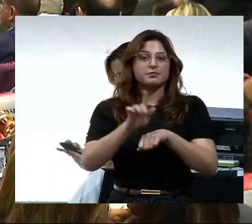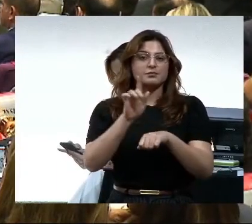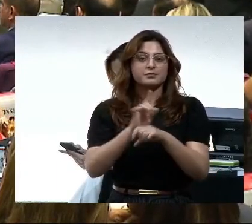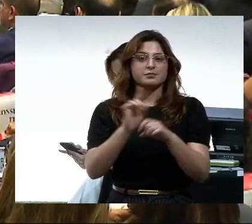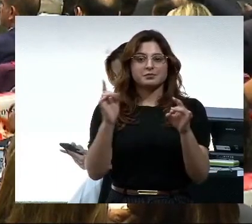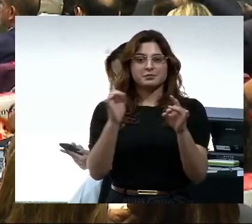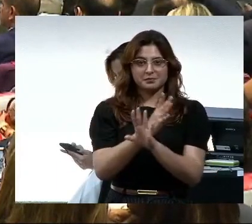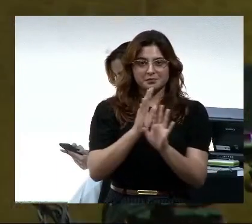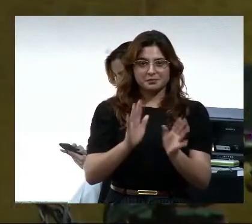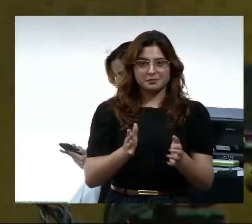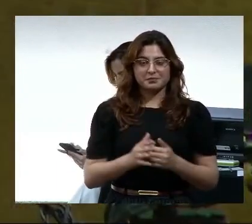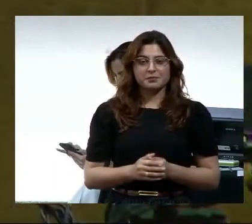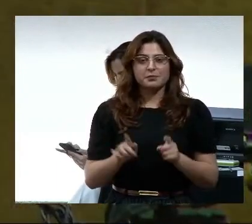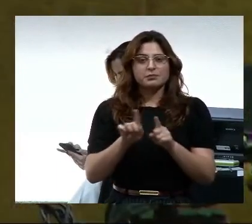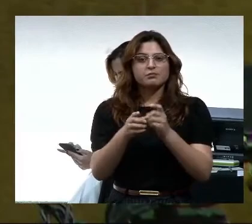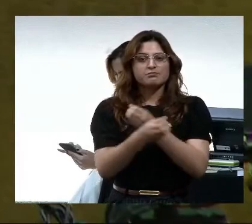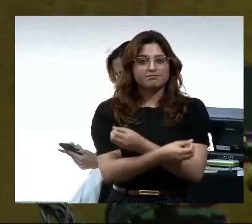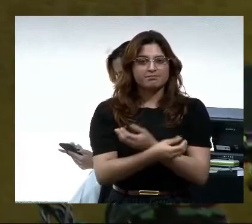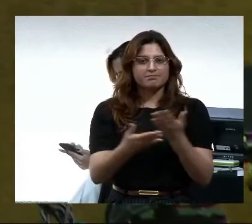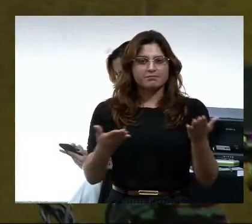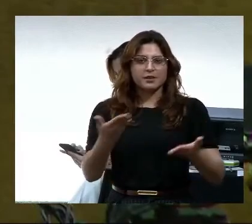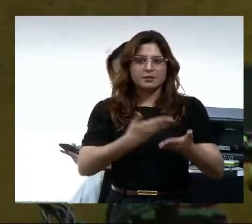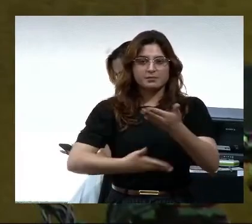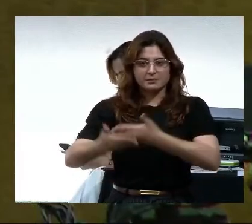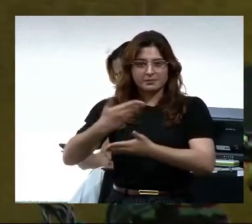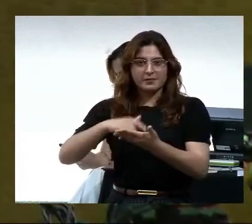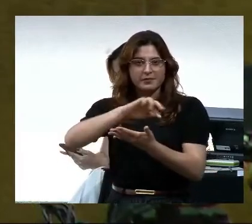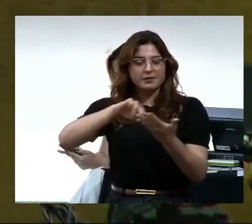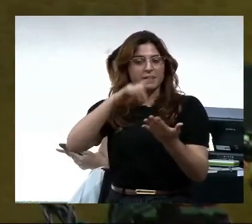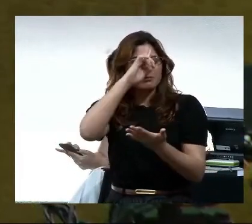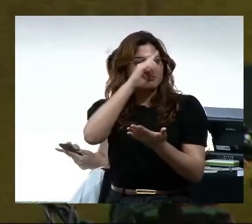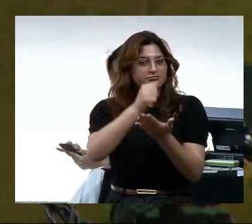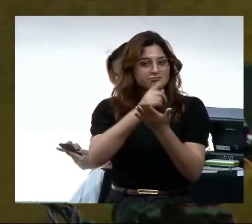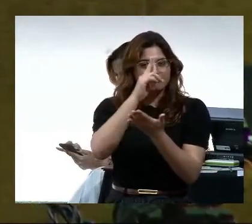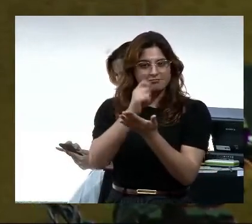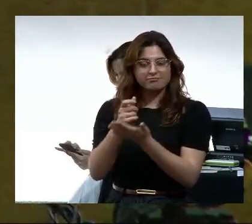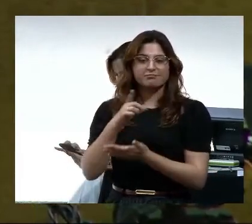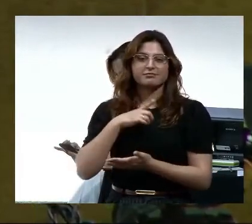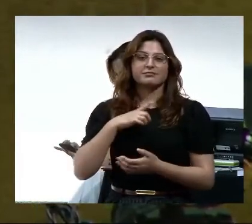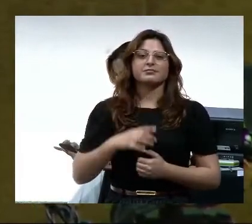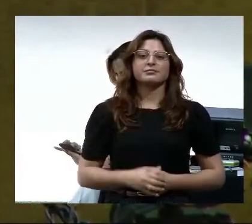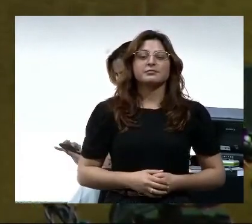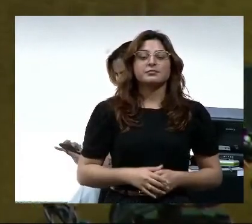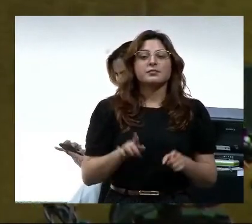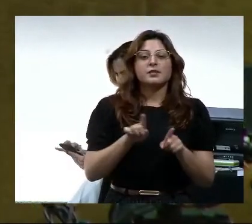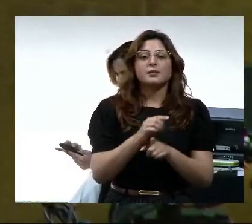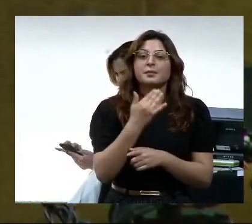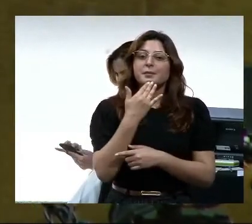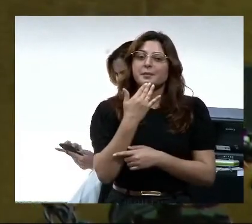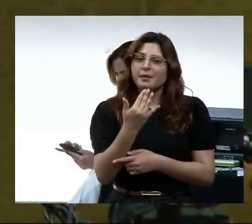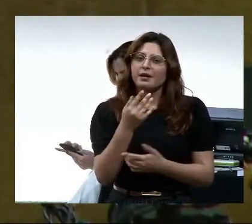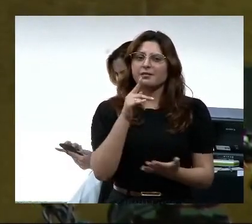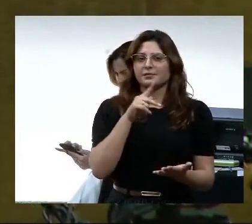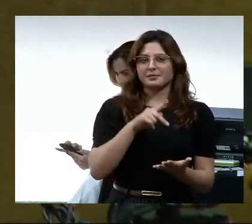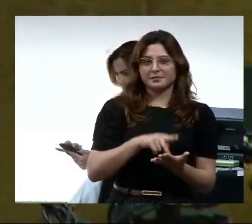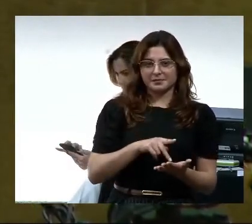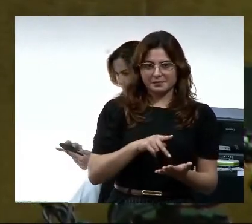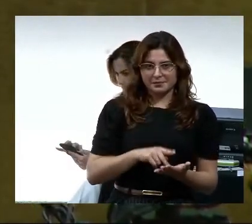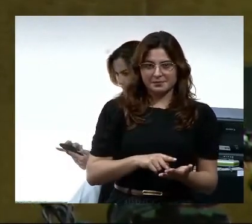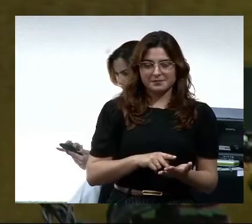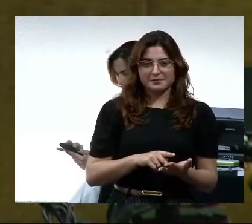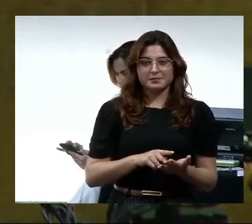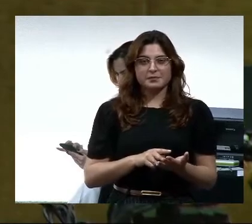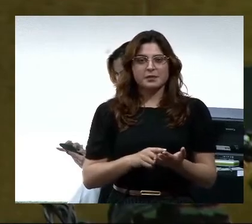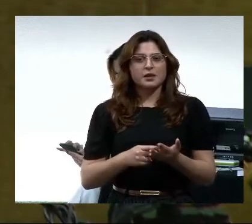encerrou, compartilhando todas as tomadas de decisões. E peço verdadeiramente uma salva